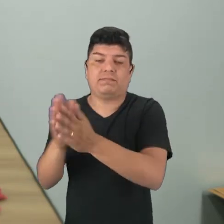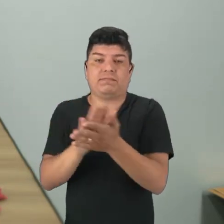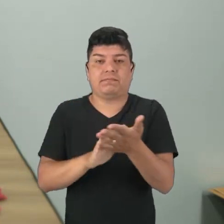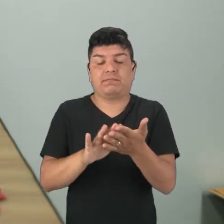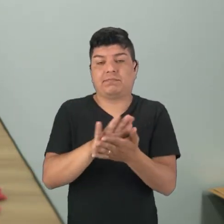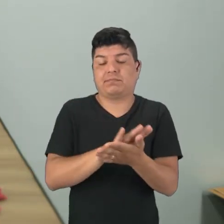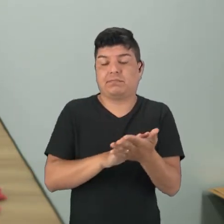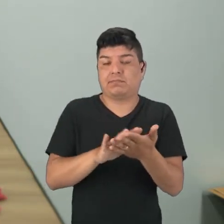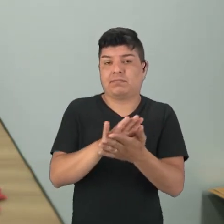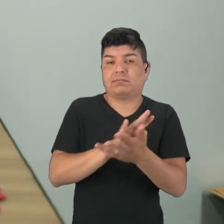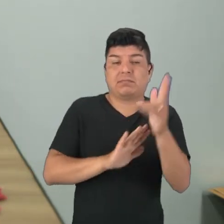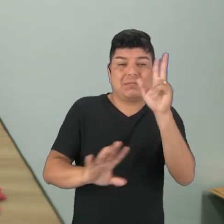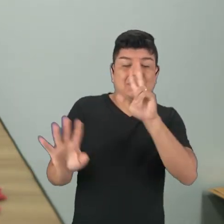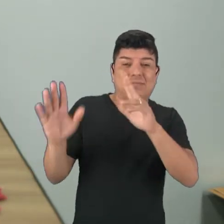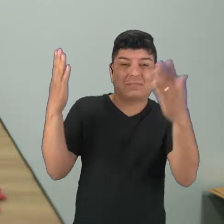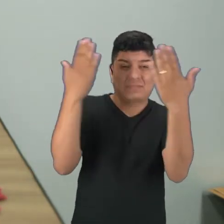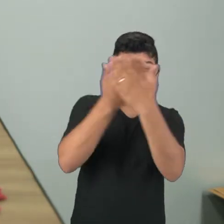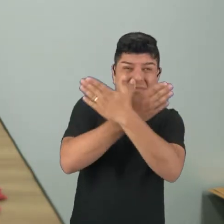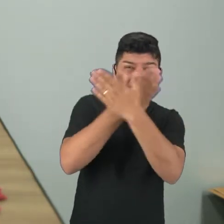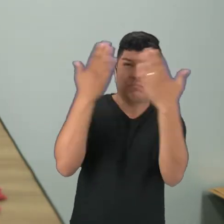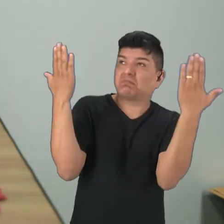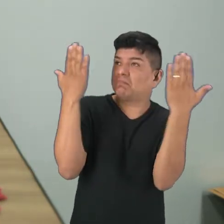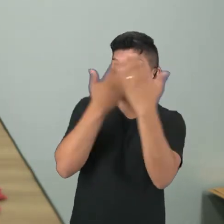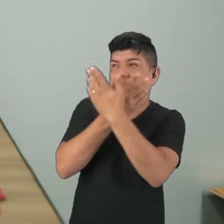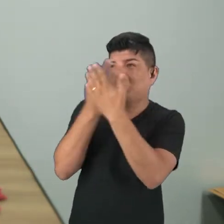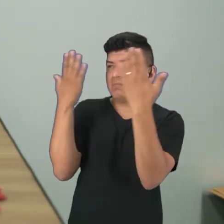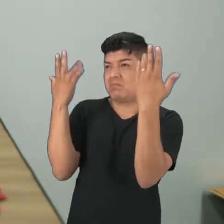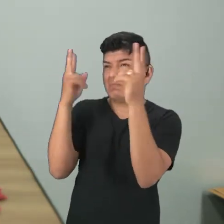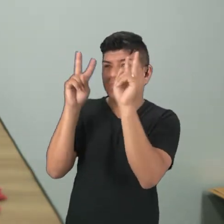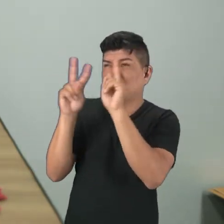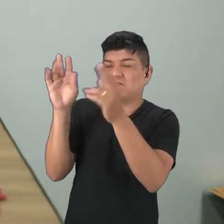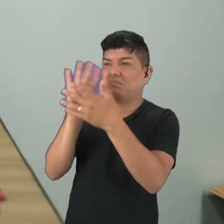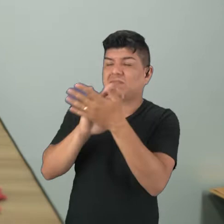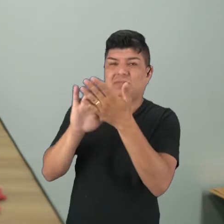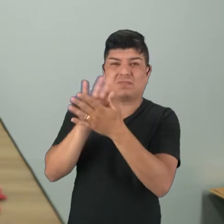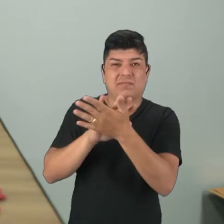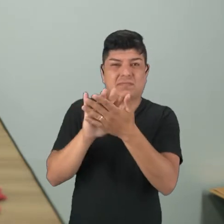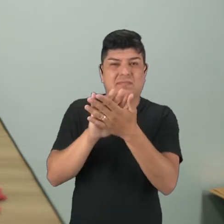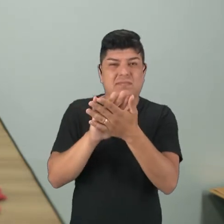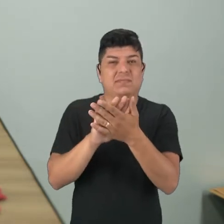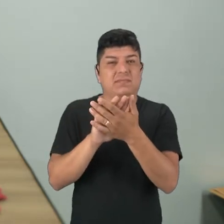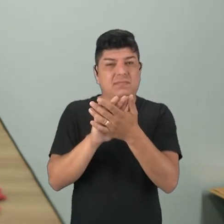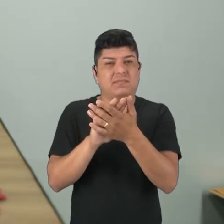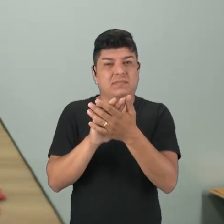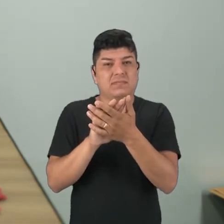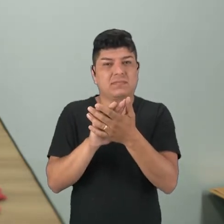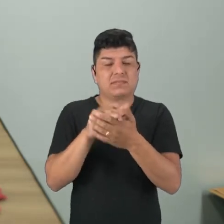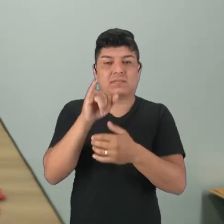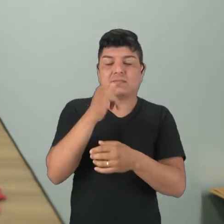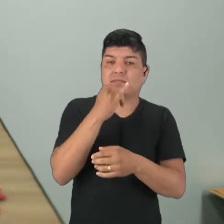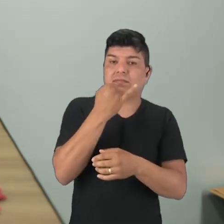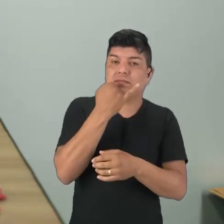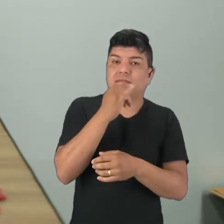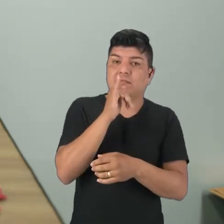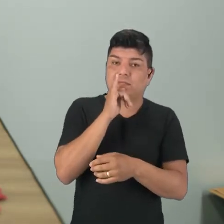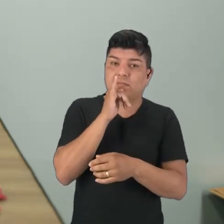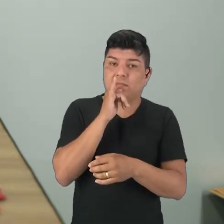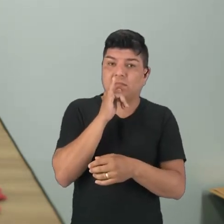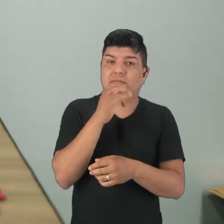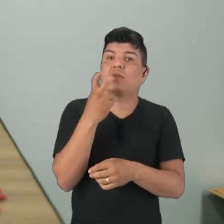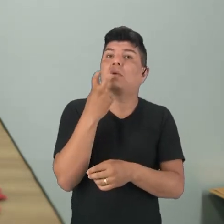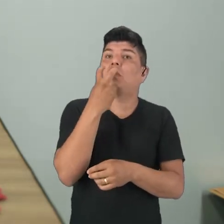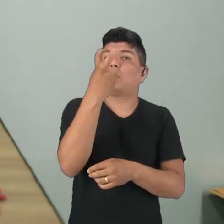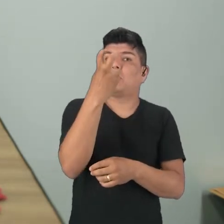São coisas invisíveis, nós podemos dizer, e que não ocupa, não consegue. Se eu colocar o som da minha voz